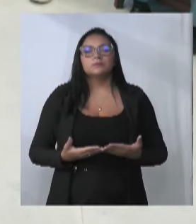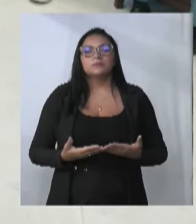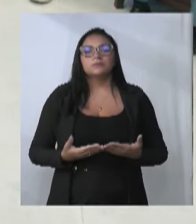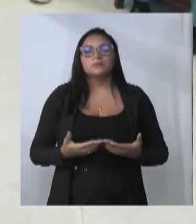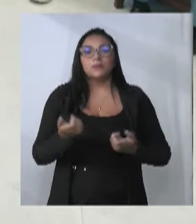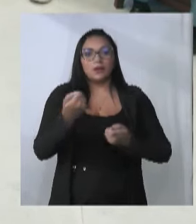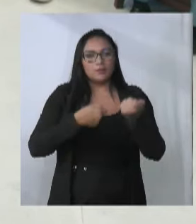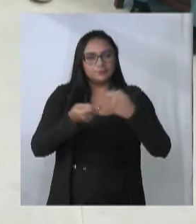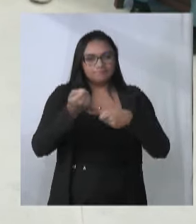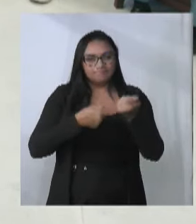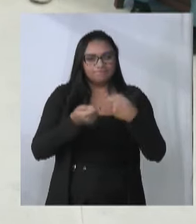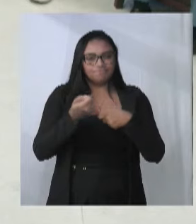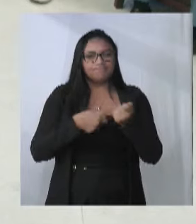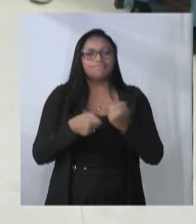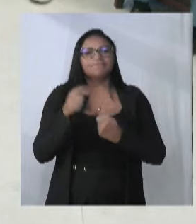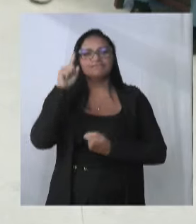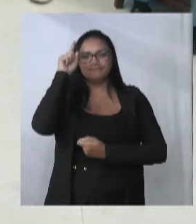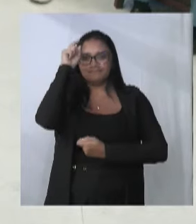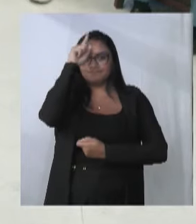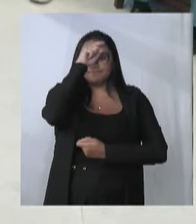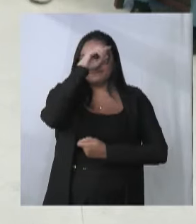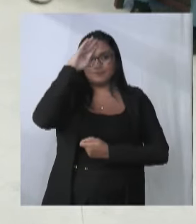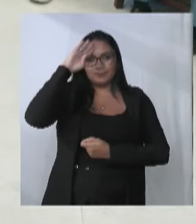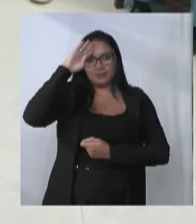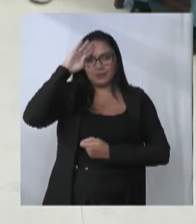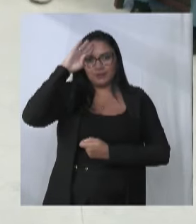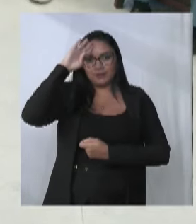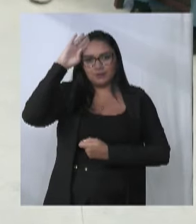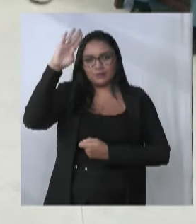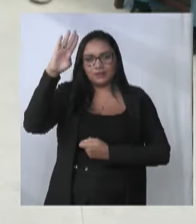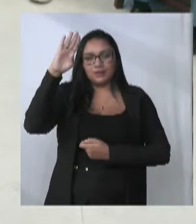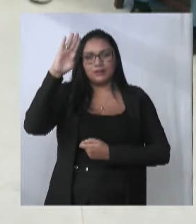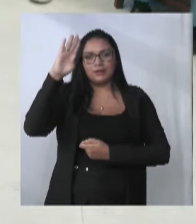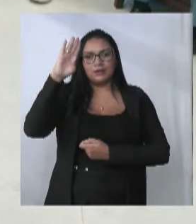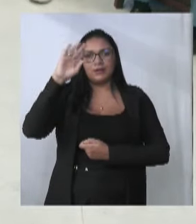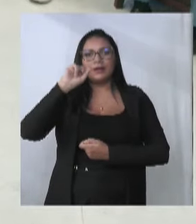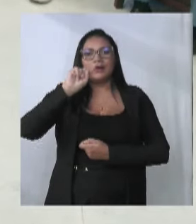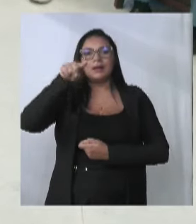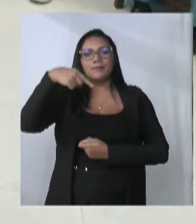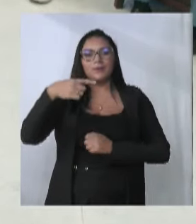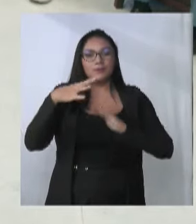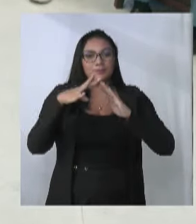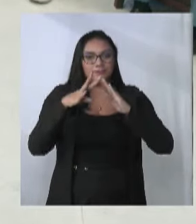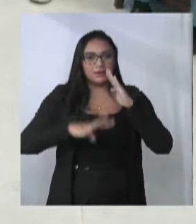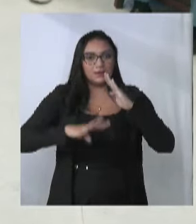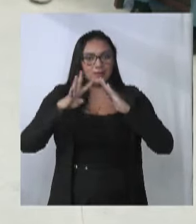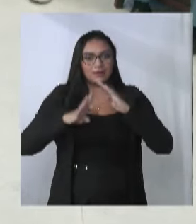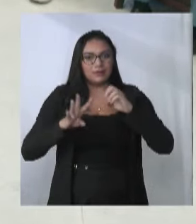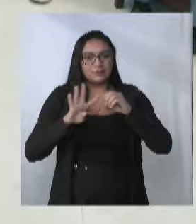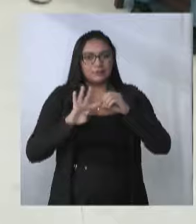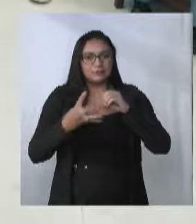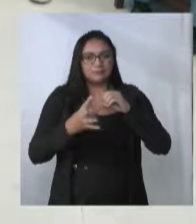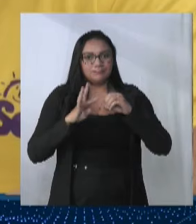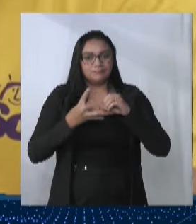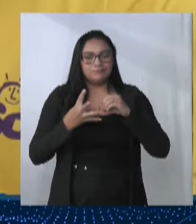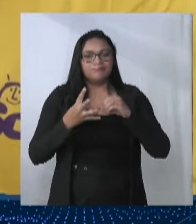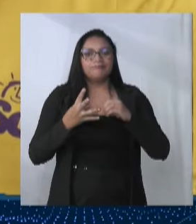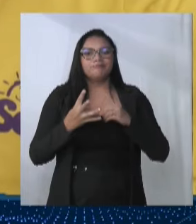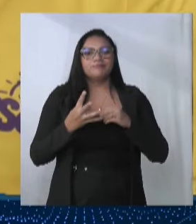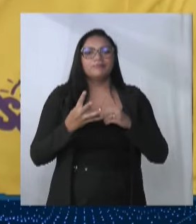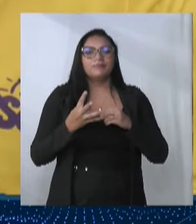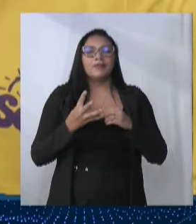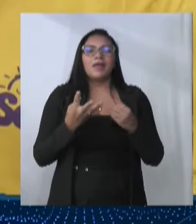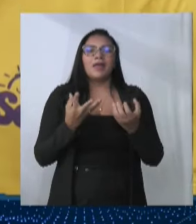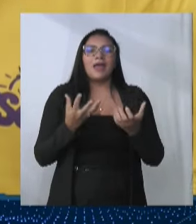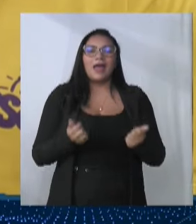administrar é difícil, principalmente após a pandemia. Foi o que nós herdamos. Dívida